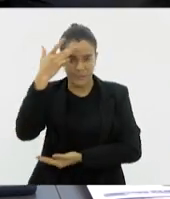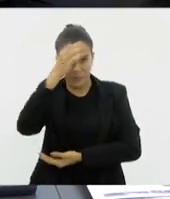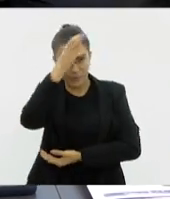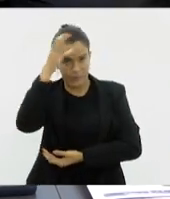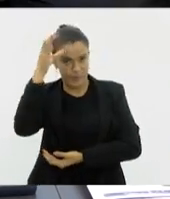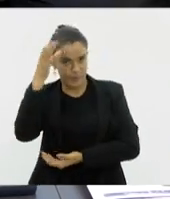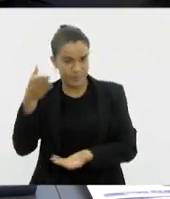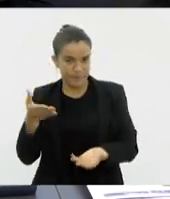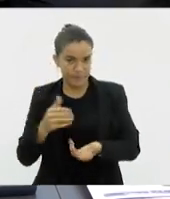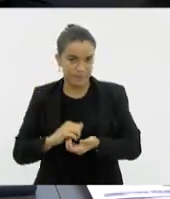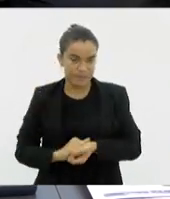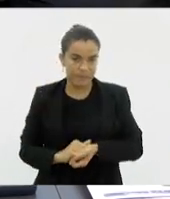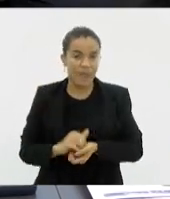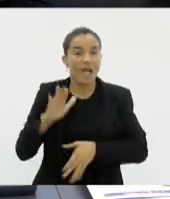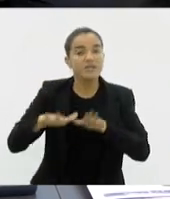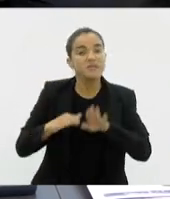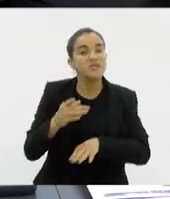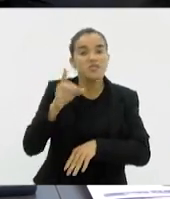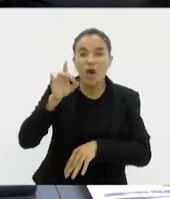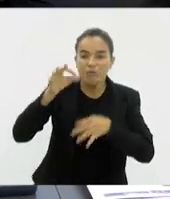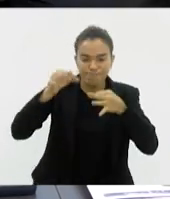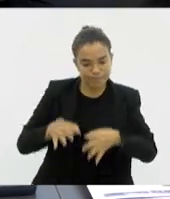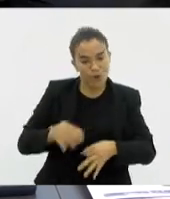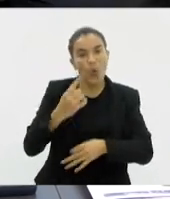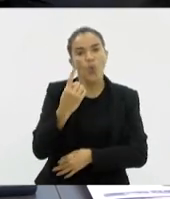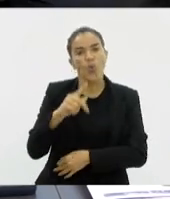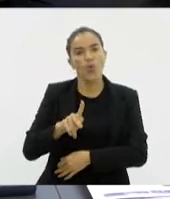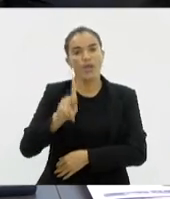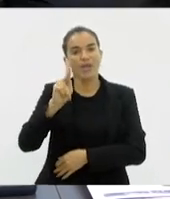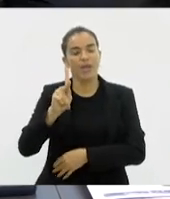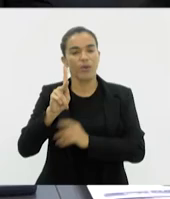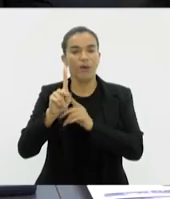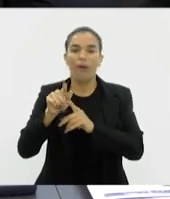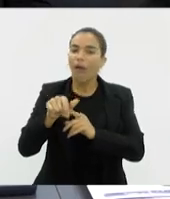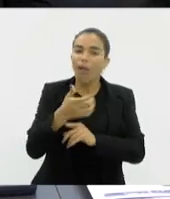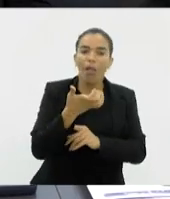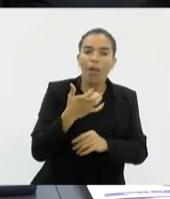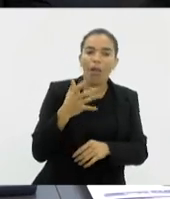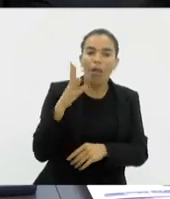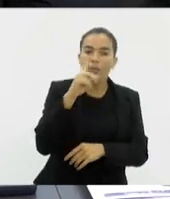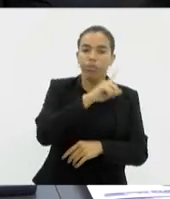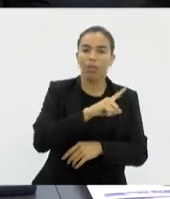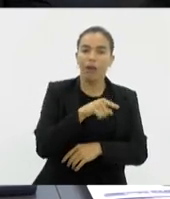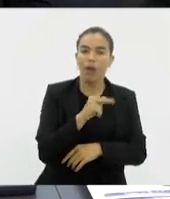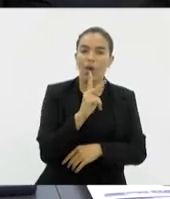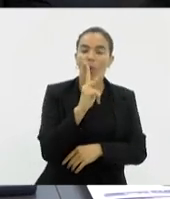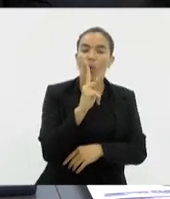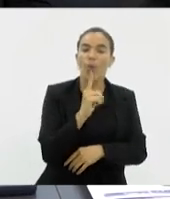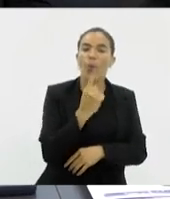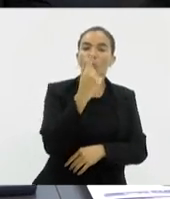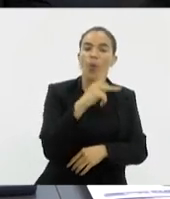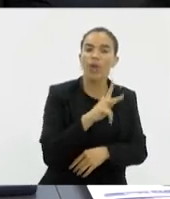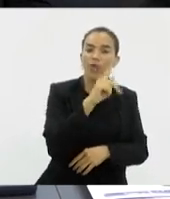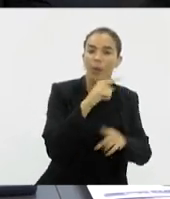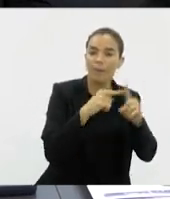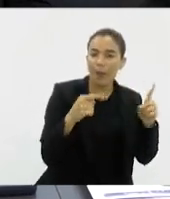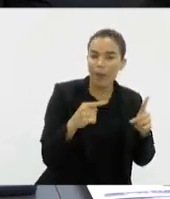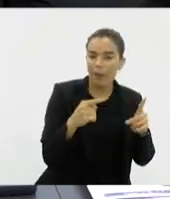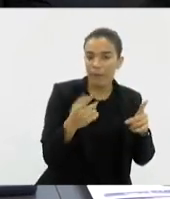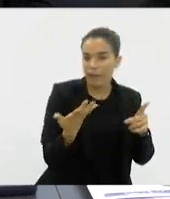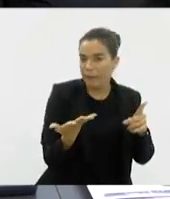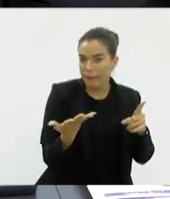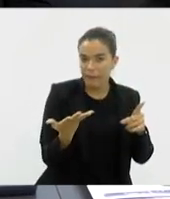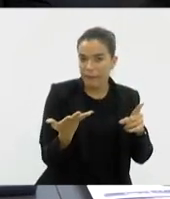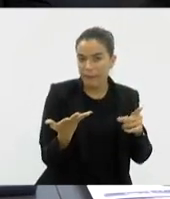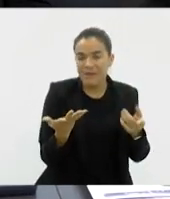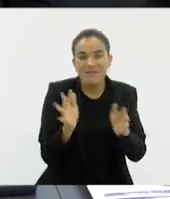consumidor. Às vezes, ele quer 1 quilo... é obrigado a levar 1,5 quilos e vai pagar 50% a mais, porque só precisa de 1 quilo. E é